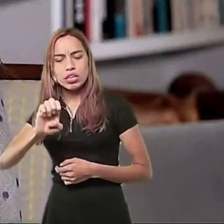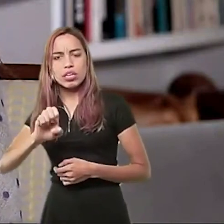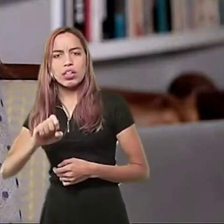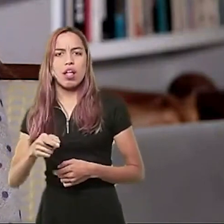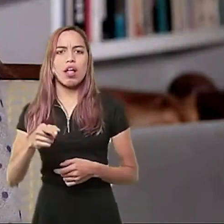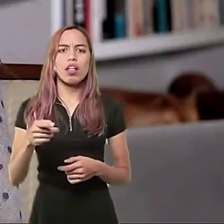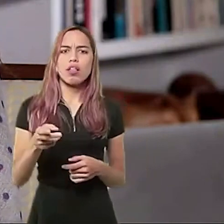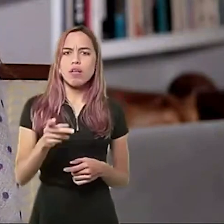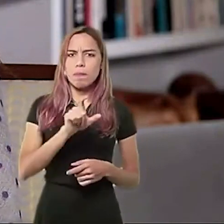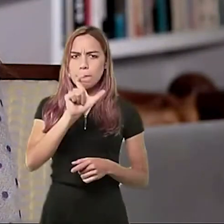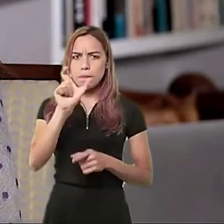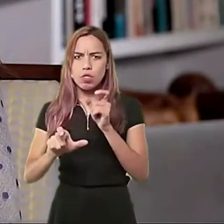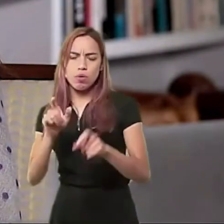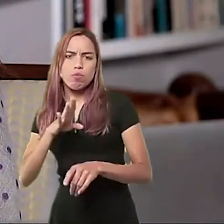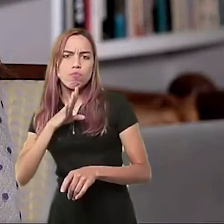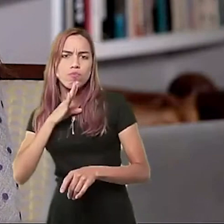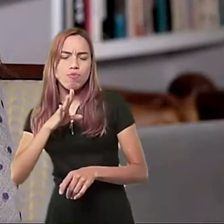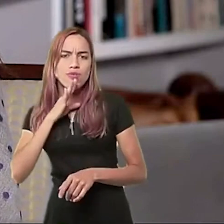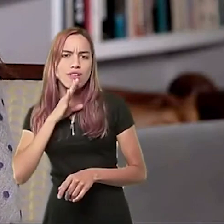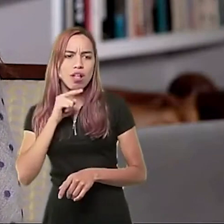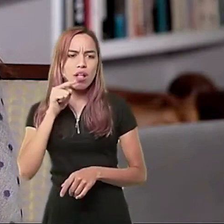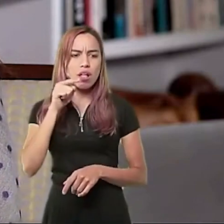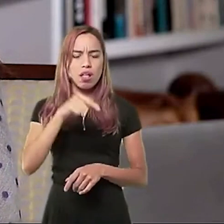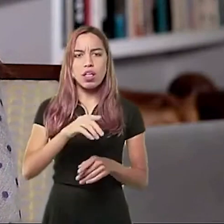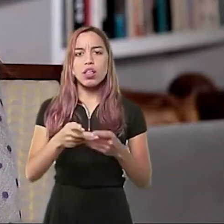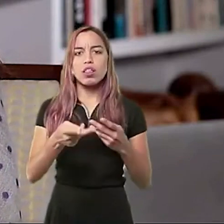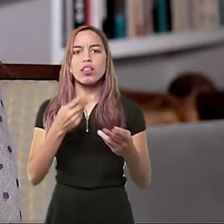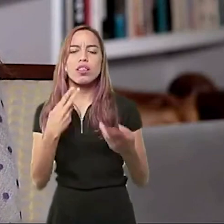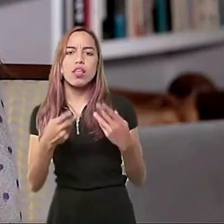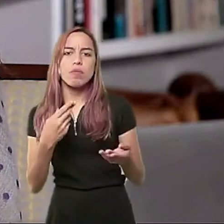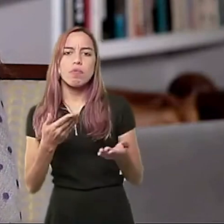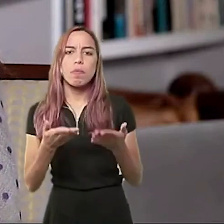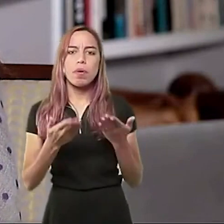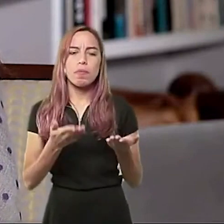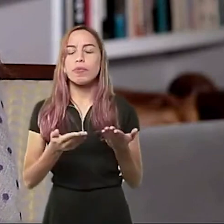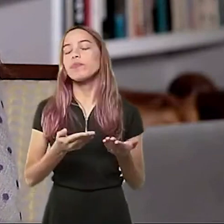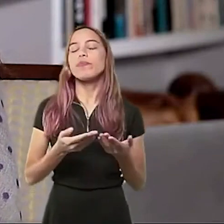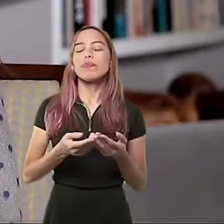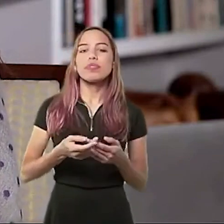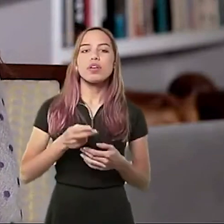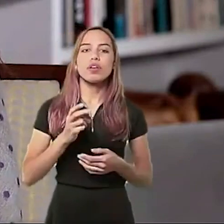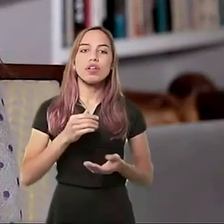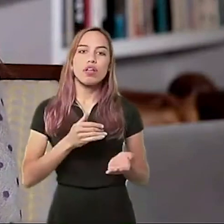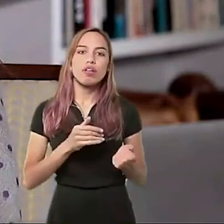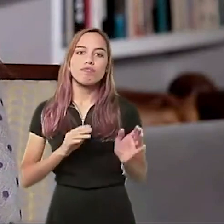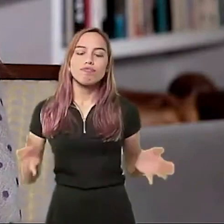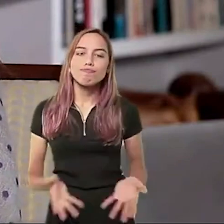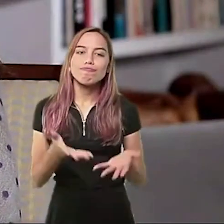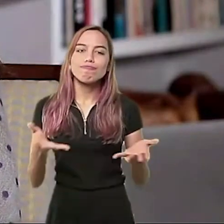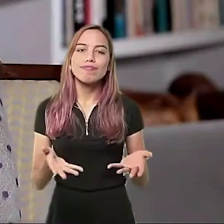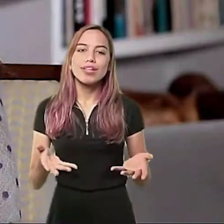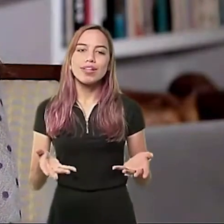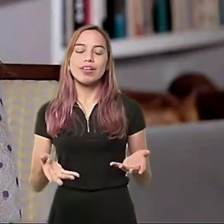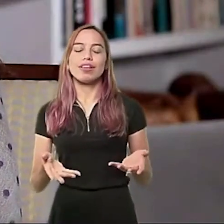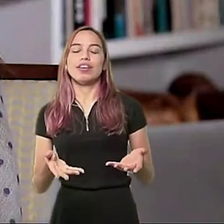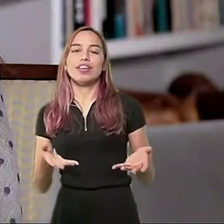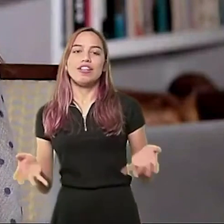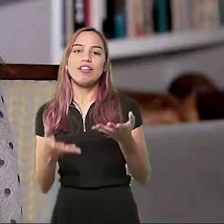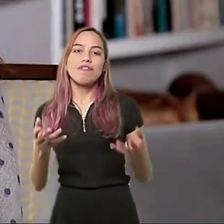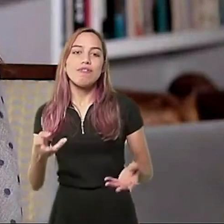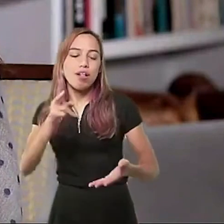projeto de incentivo ao hábito da leitura. Foi criado há 35 anos pelo jornalista Afonso